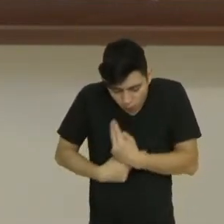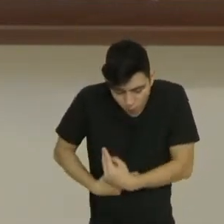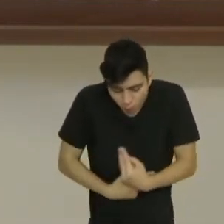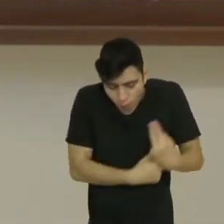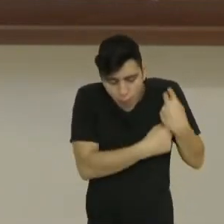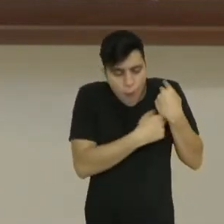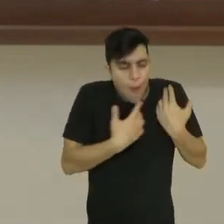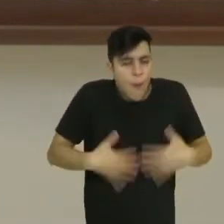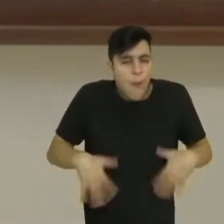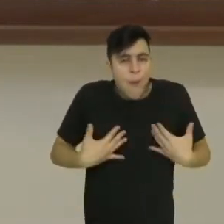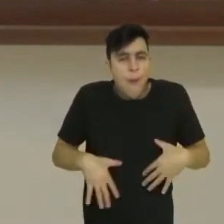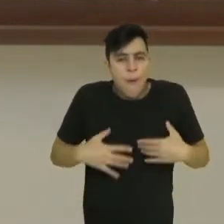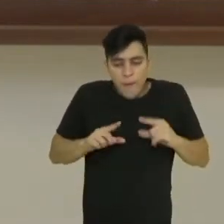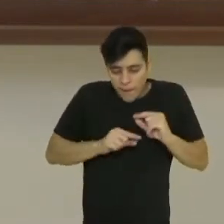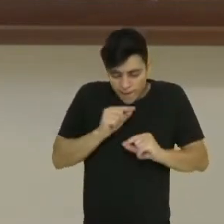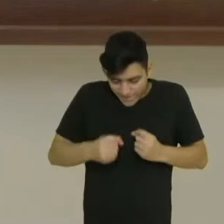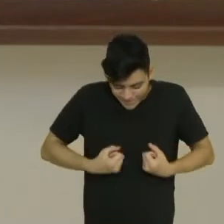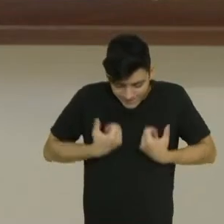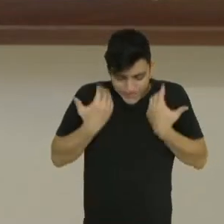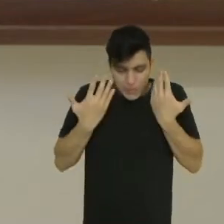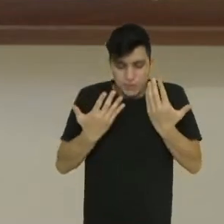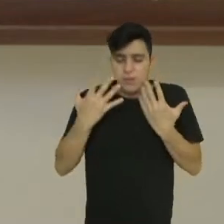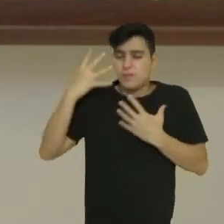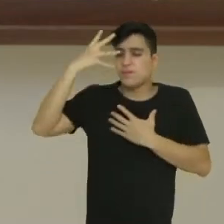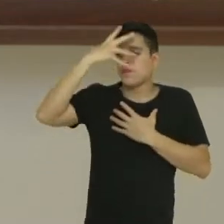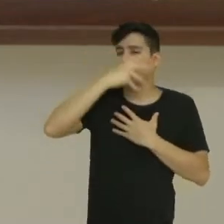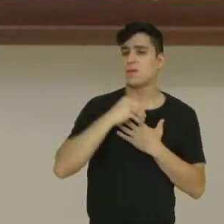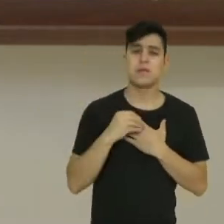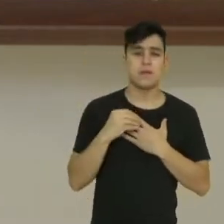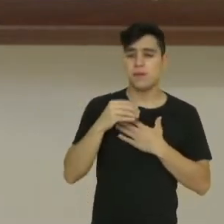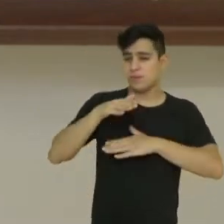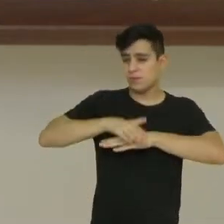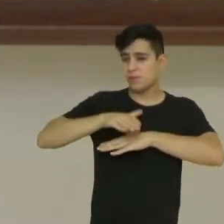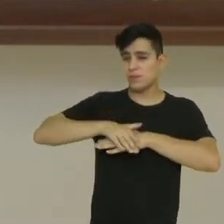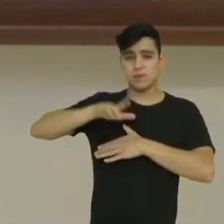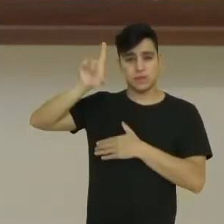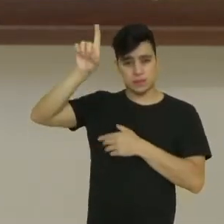desse corpo, e esse corpo expressava exatamente a beleza dessa perfeição feita